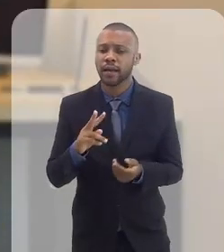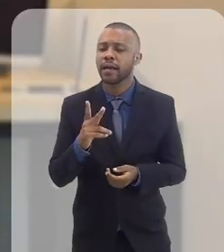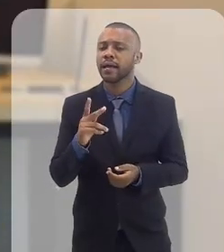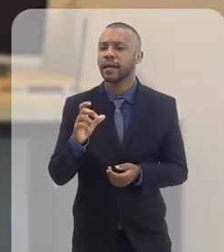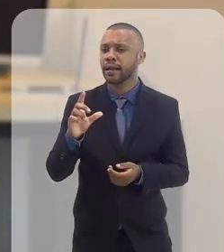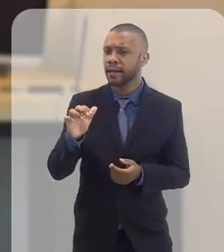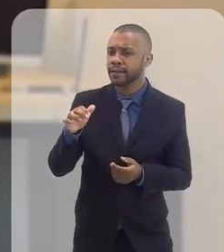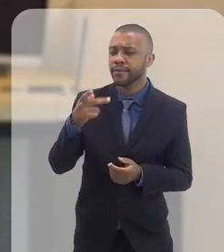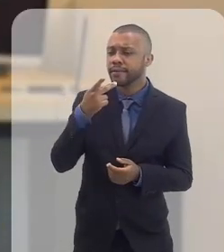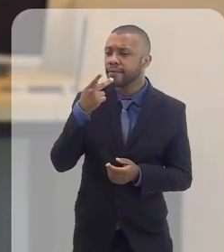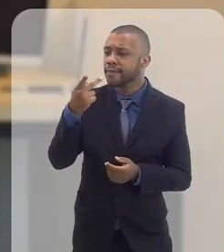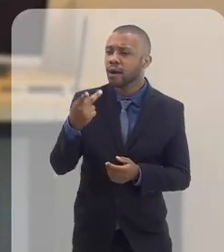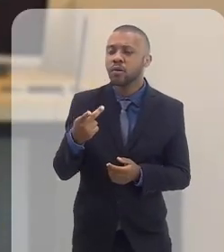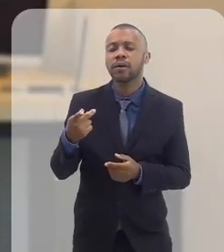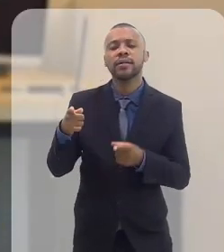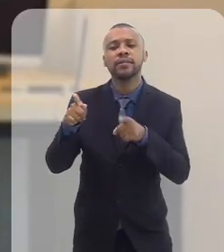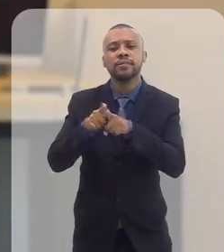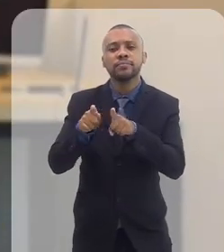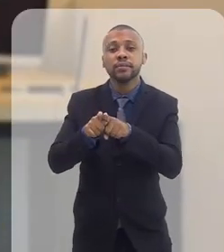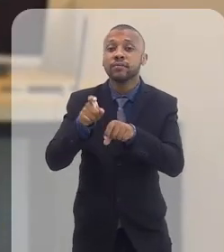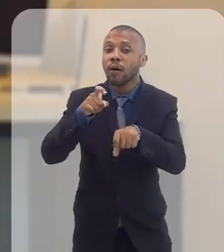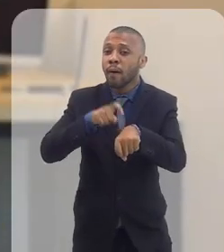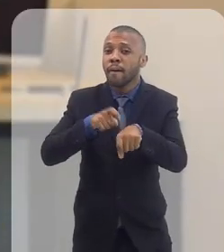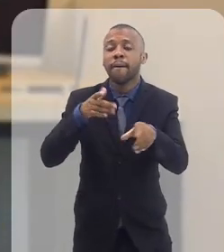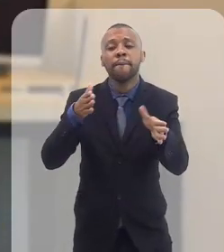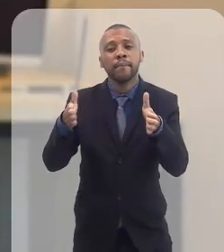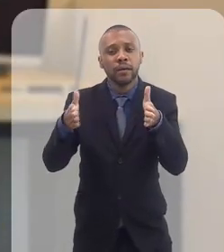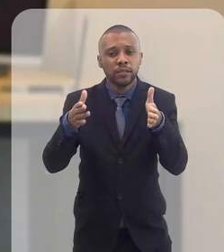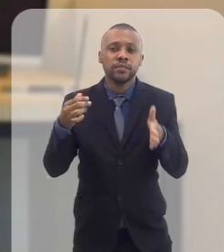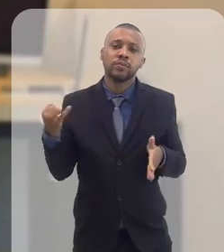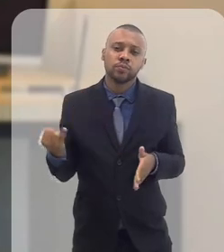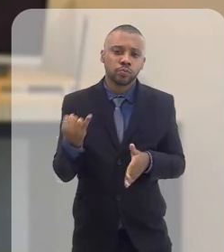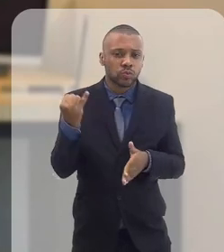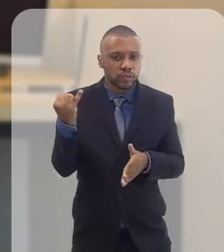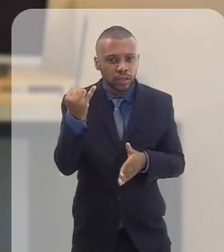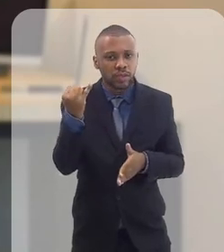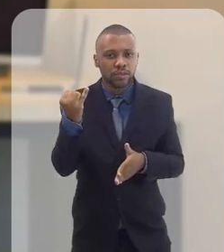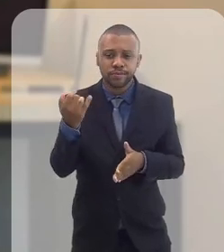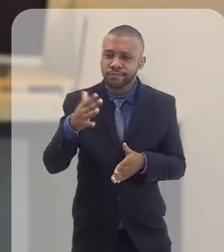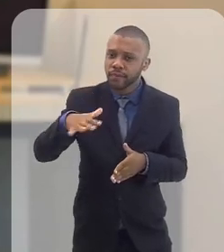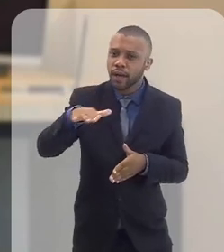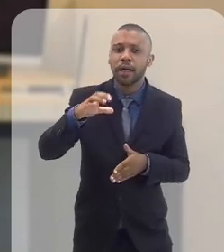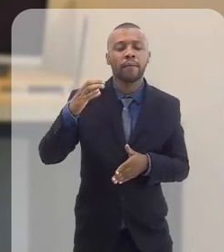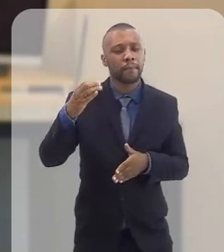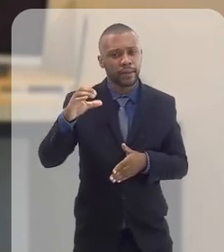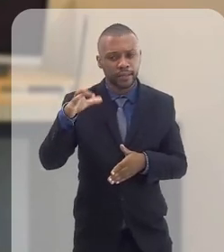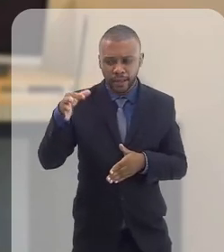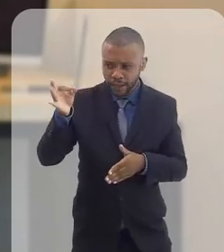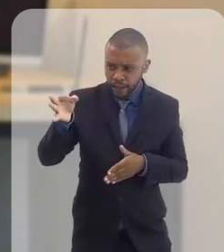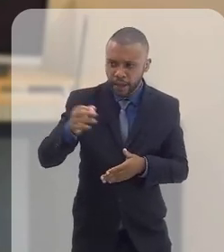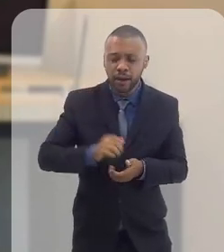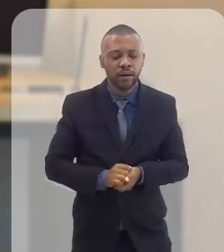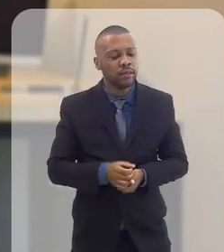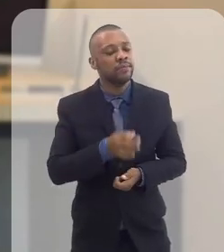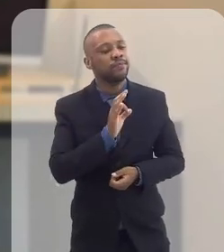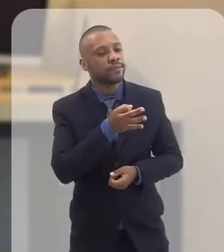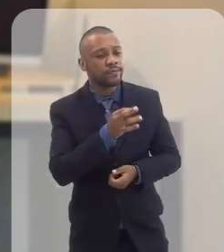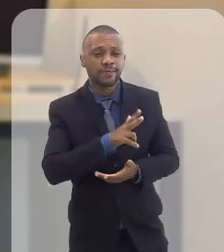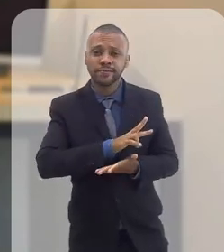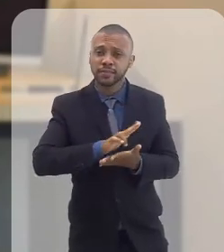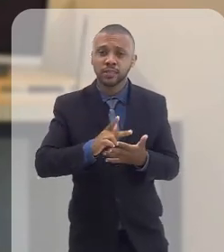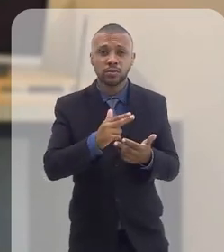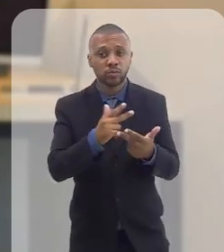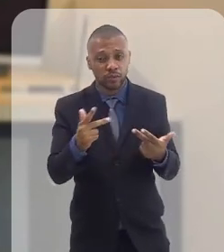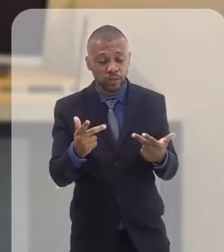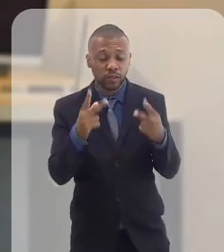aí, Helena, mas você também falou que esse foi um período importante também para a ciência, né?